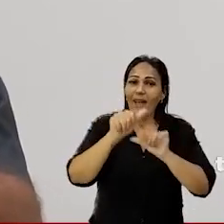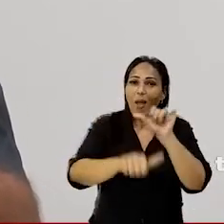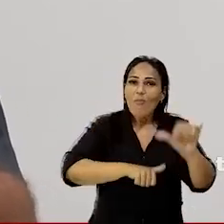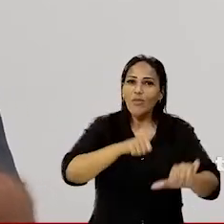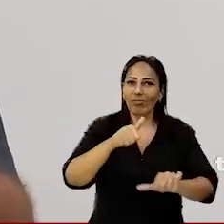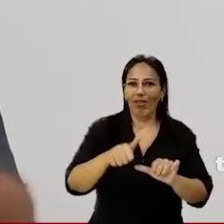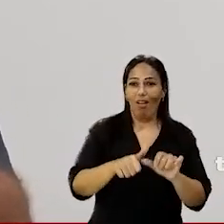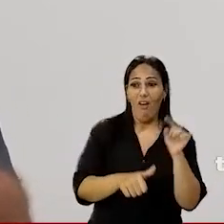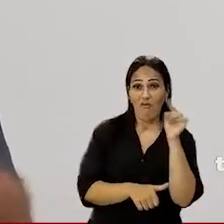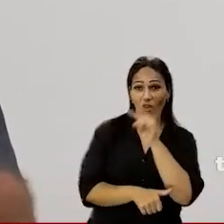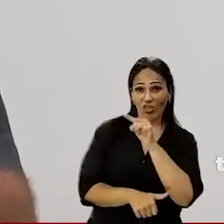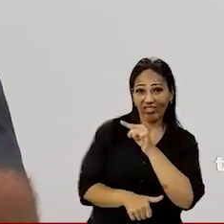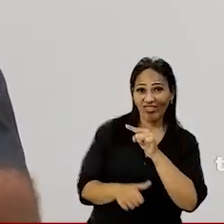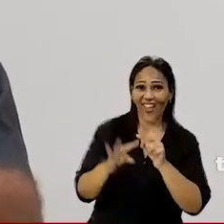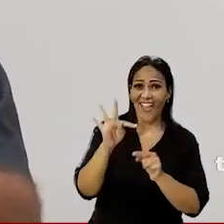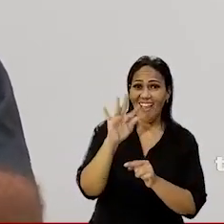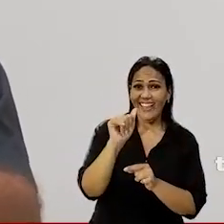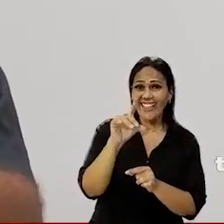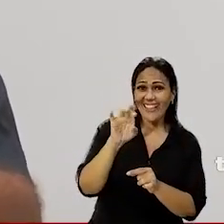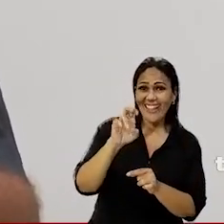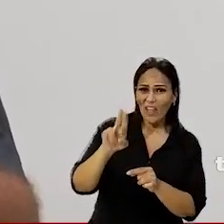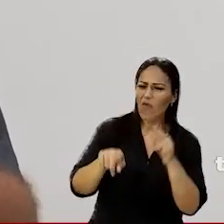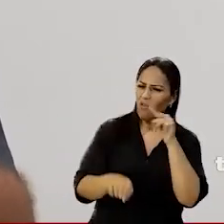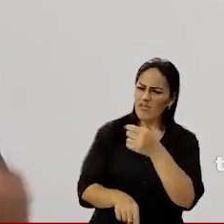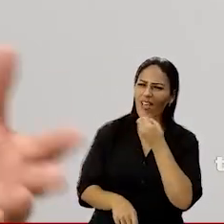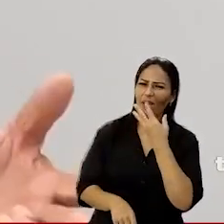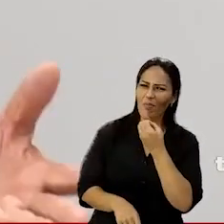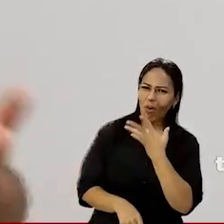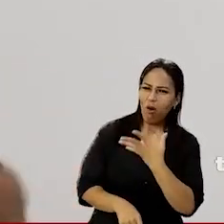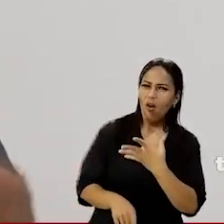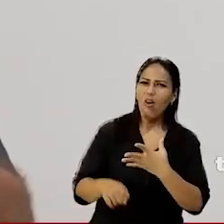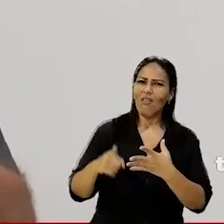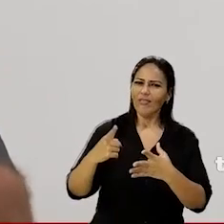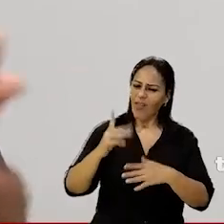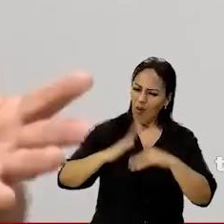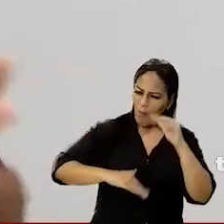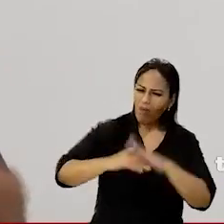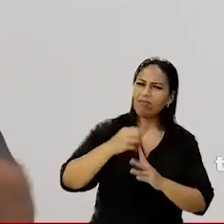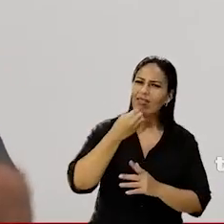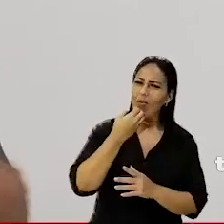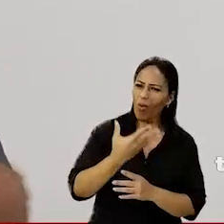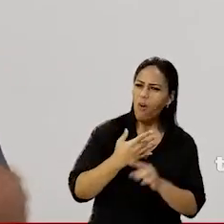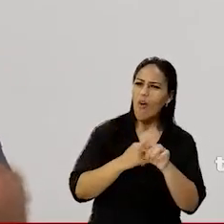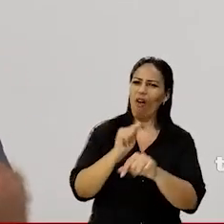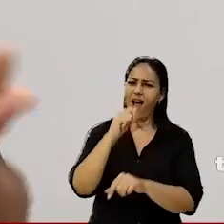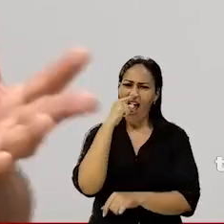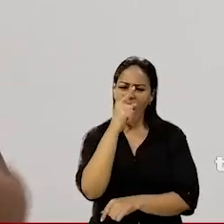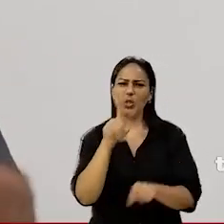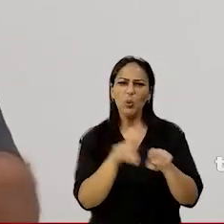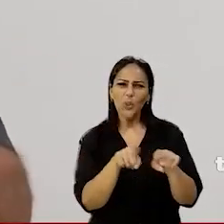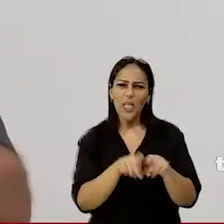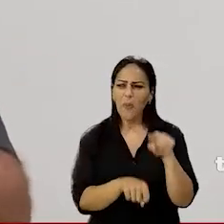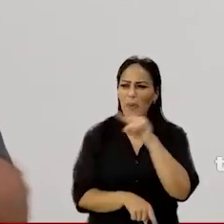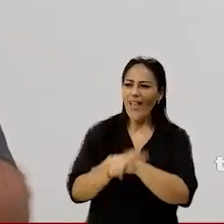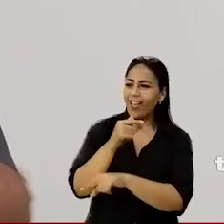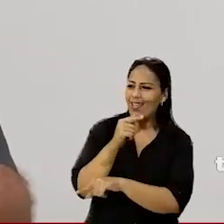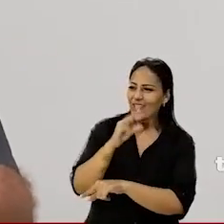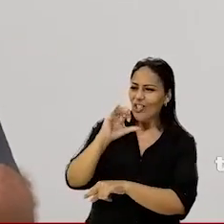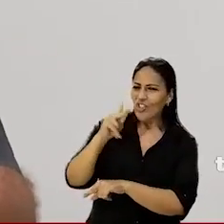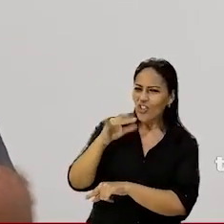Você, Tadeu, você é um menino brilhante, tem uma carreira brilhante, Arthur também, Chico da